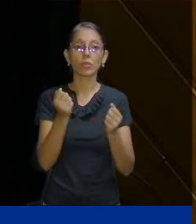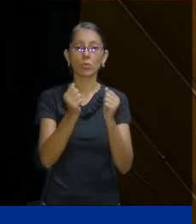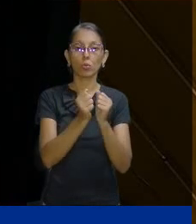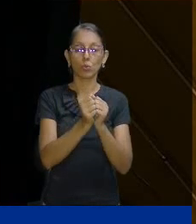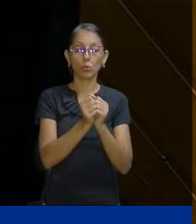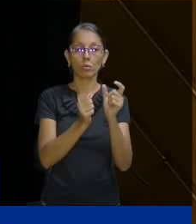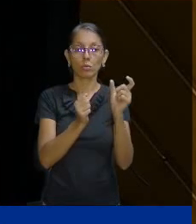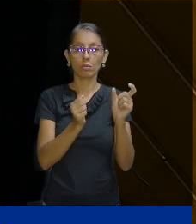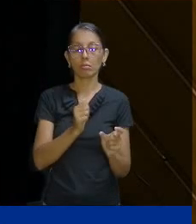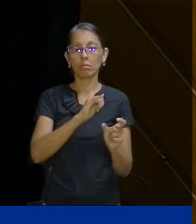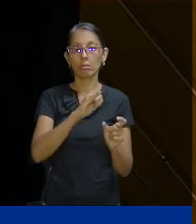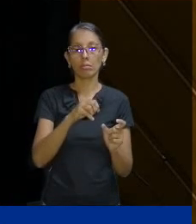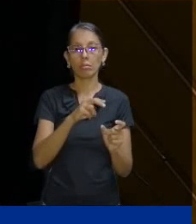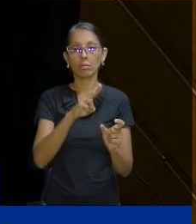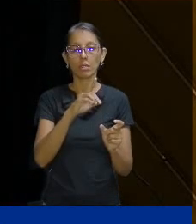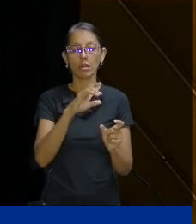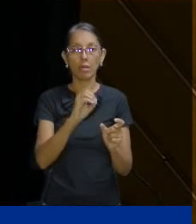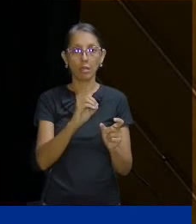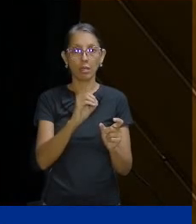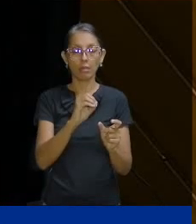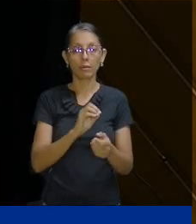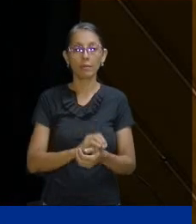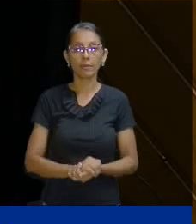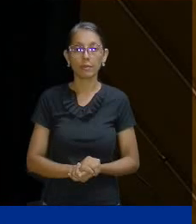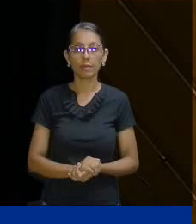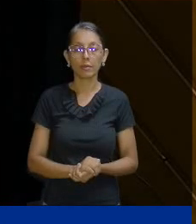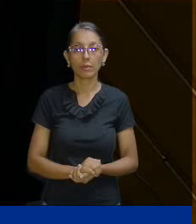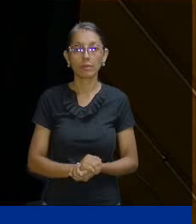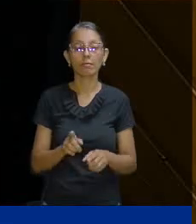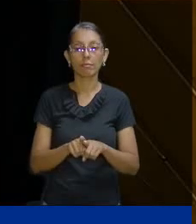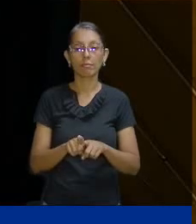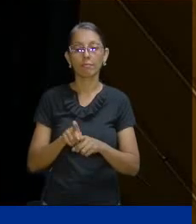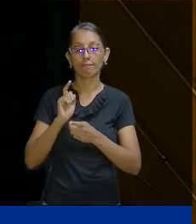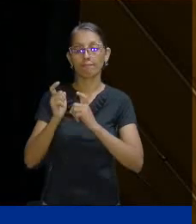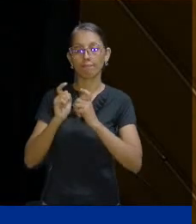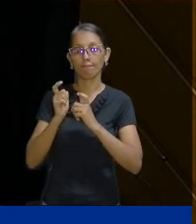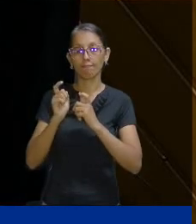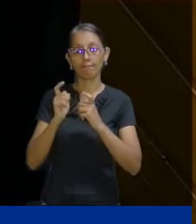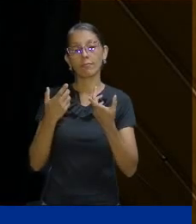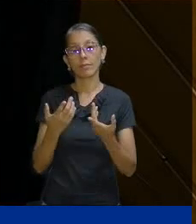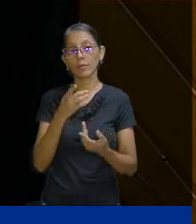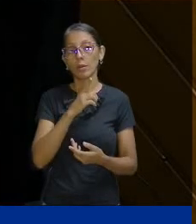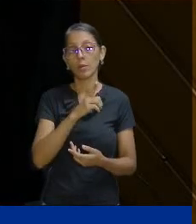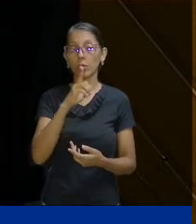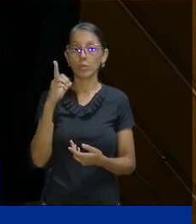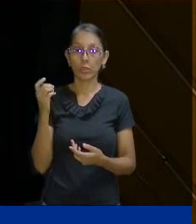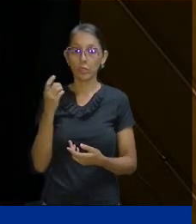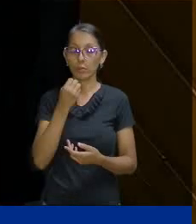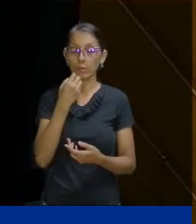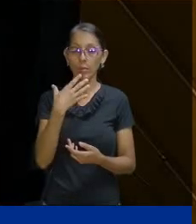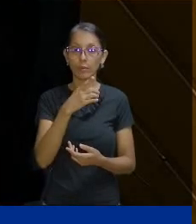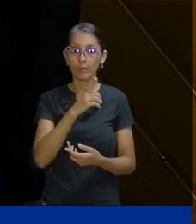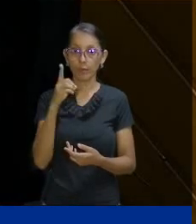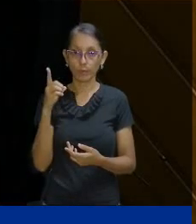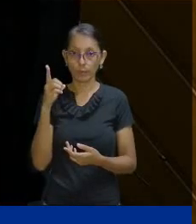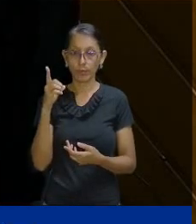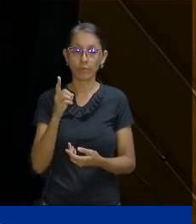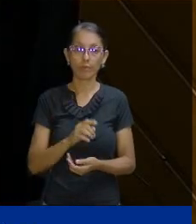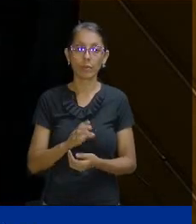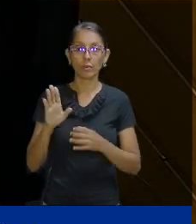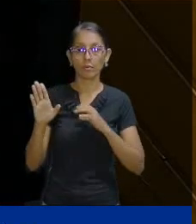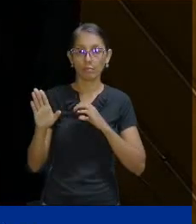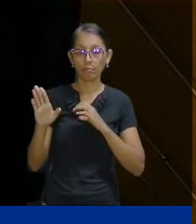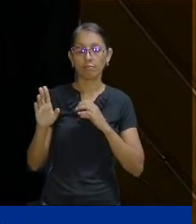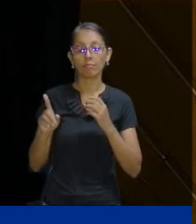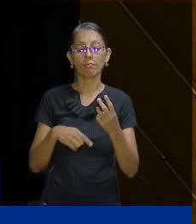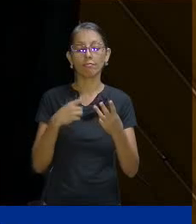de bom dia e um diálogo entre Júlio César e Cleberson Silva, sem conexão direta com o candidato.